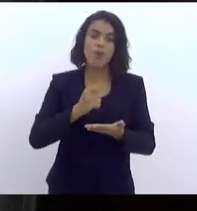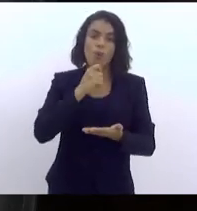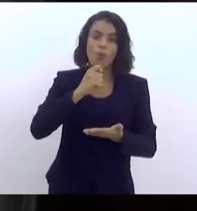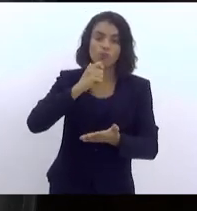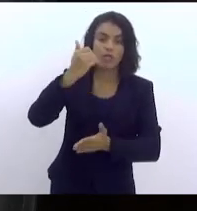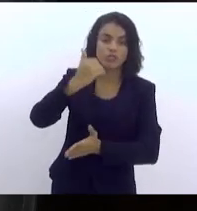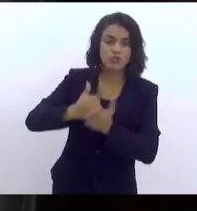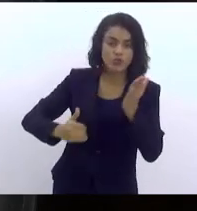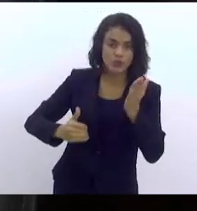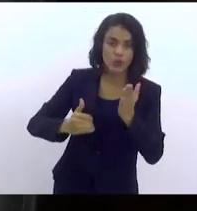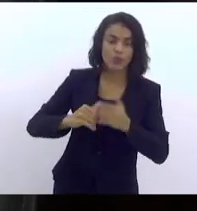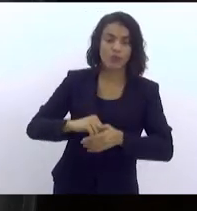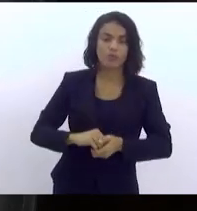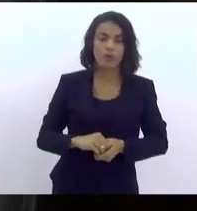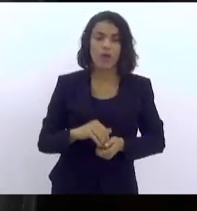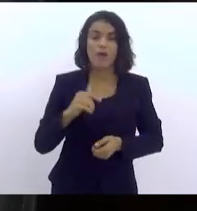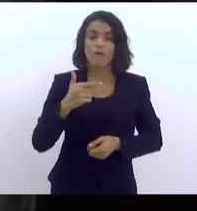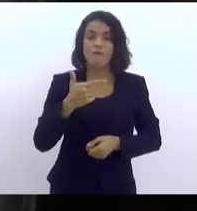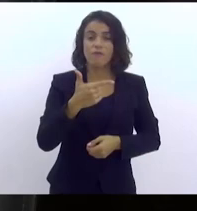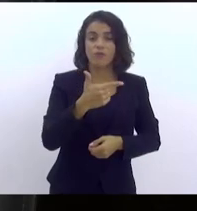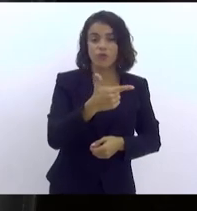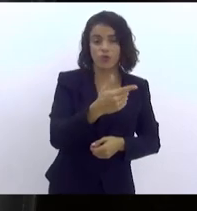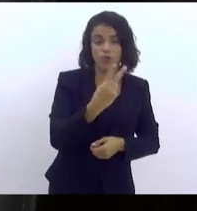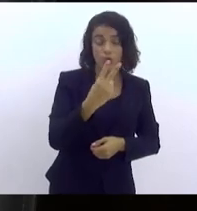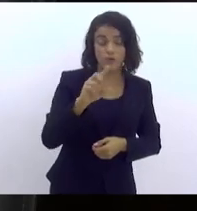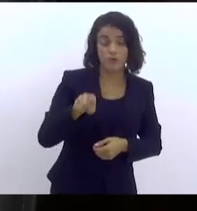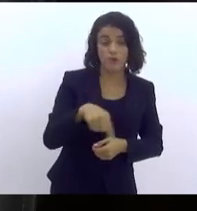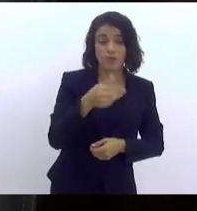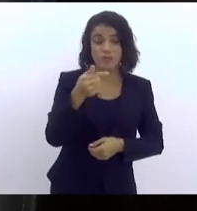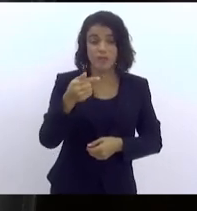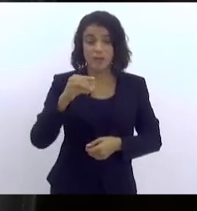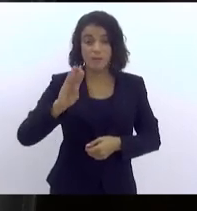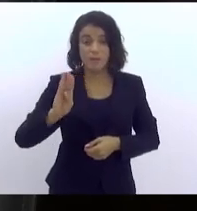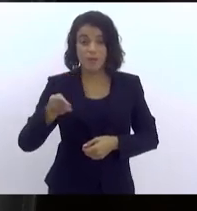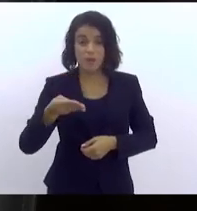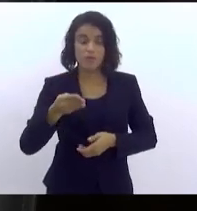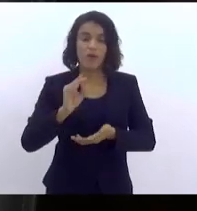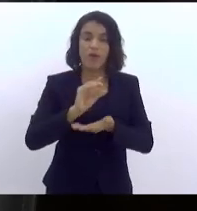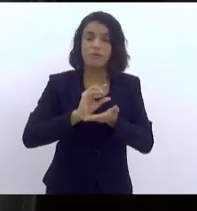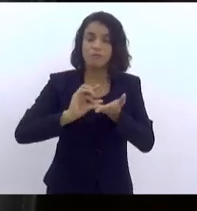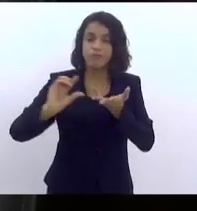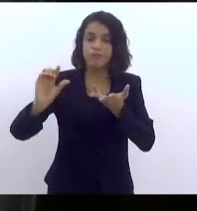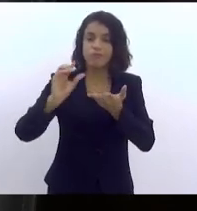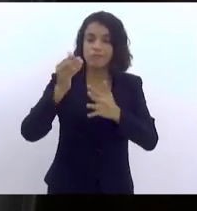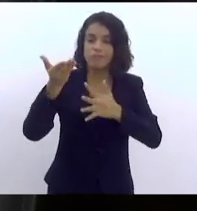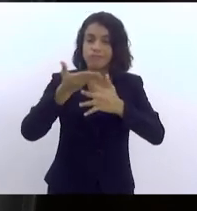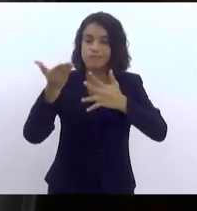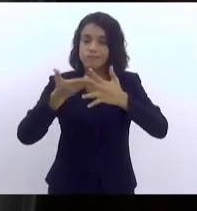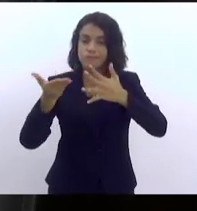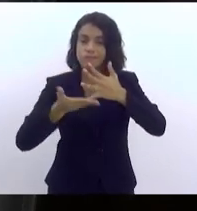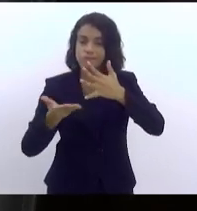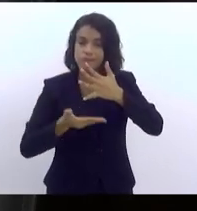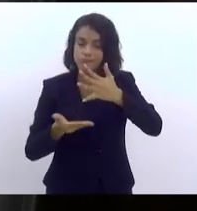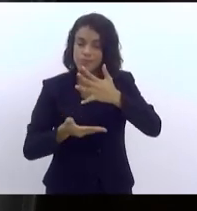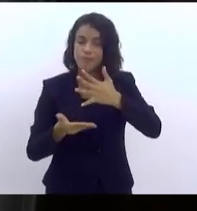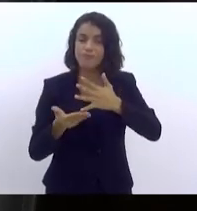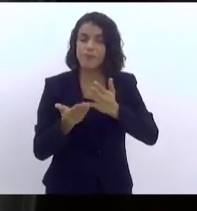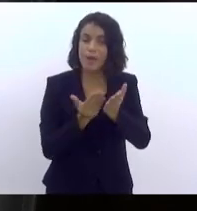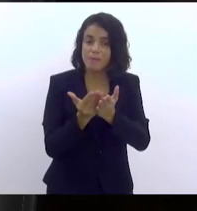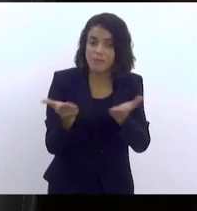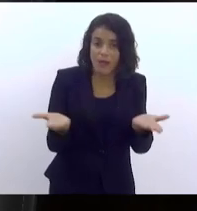total de 2,7 bilhões será repassado de maneira escalonada a partir deste ano